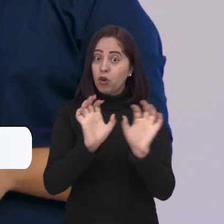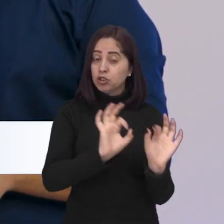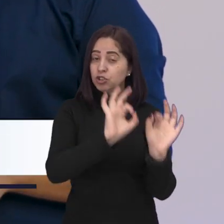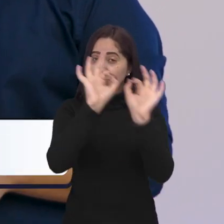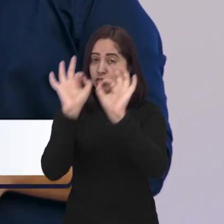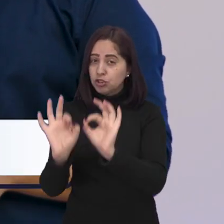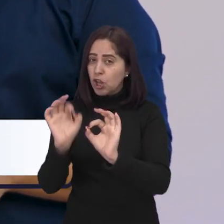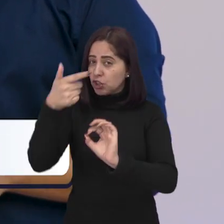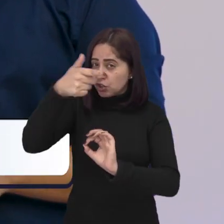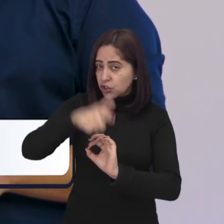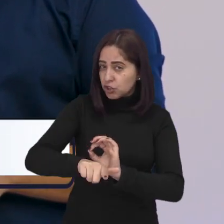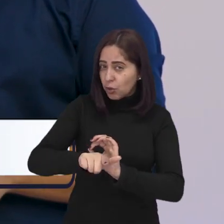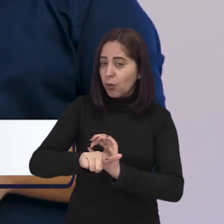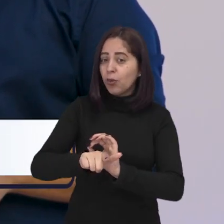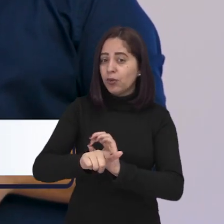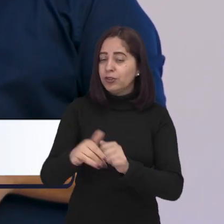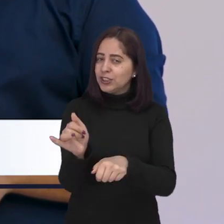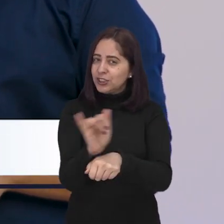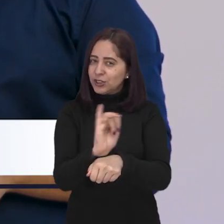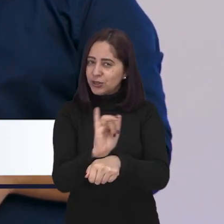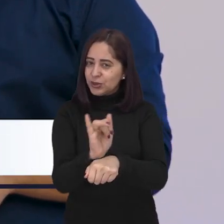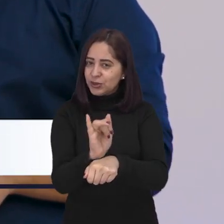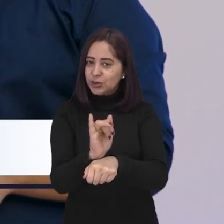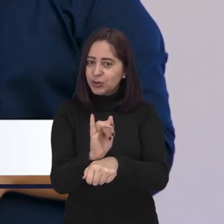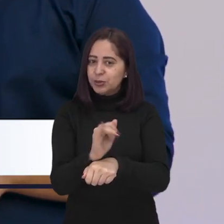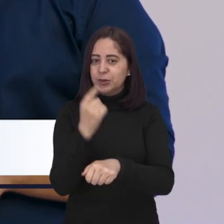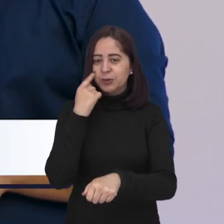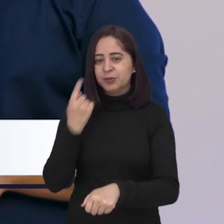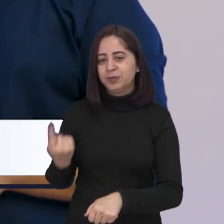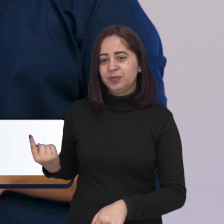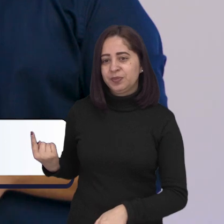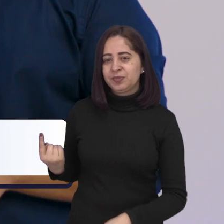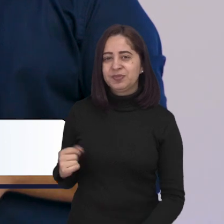pode acompanhar toda a programação da TV Câmara no YouTube,